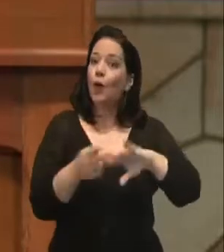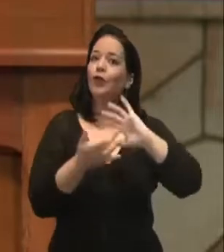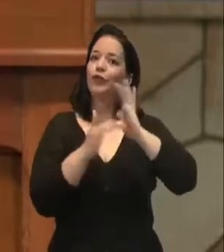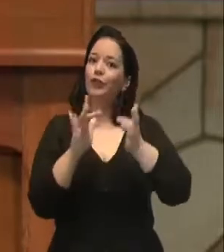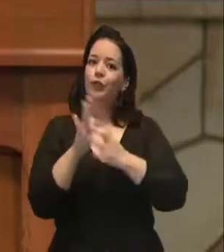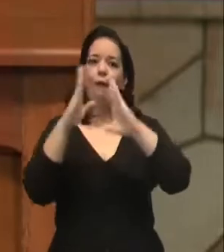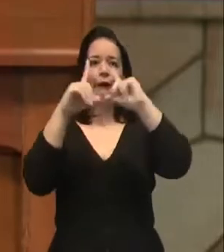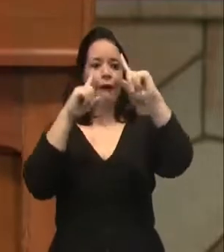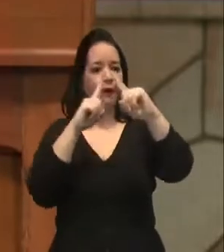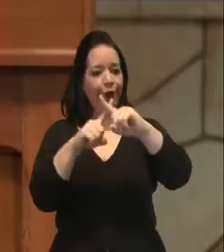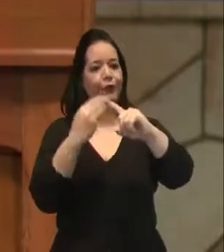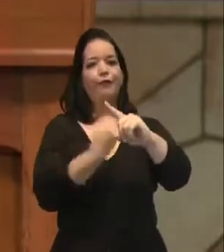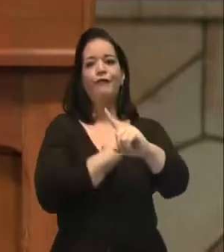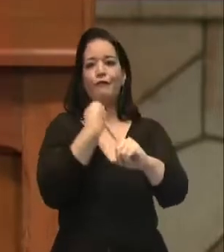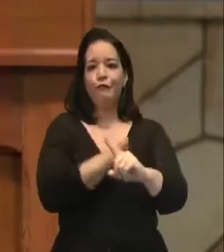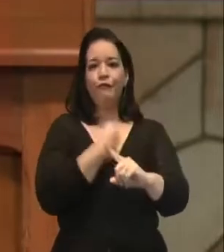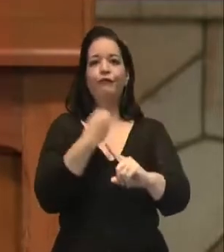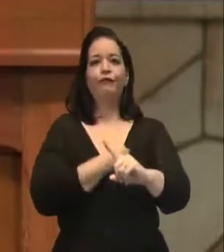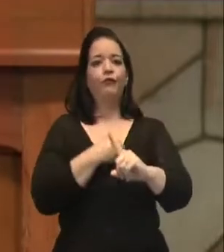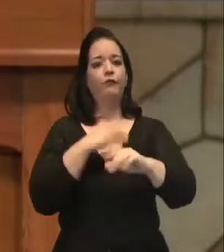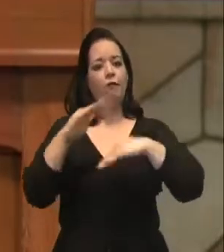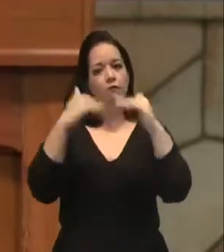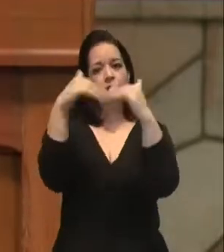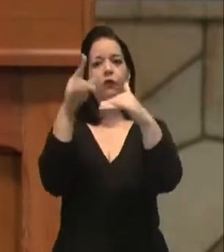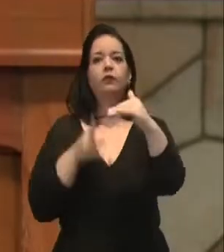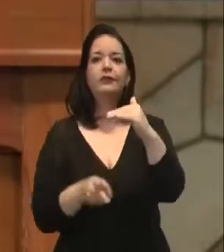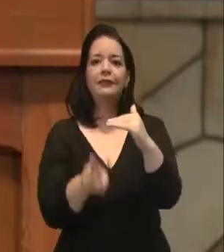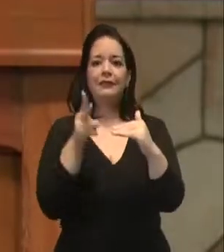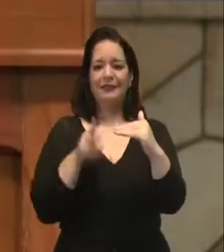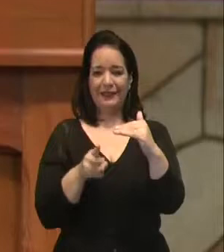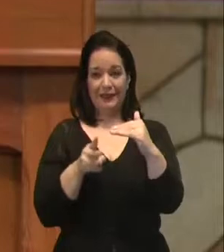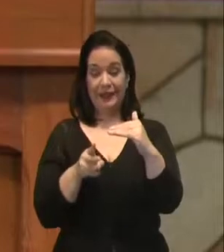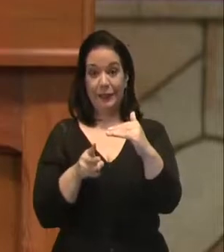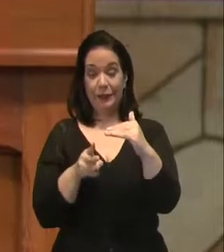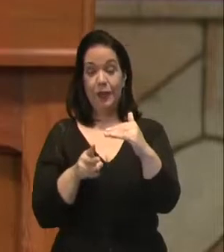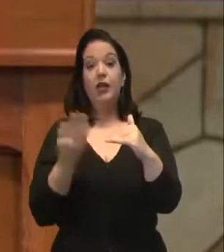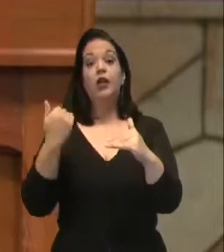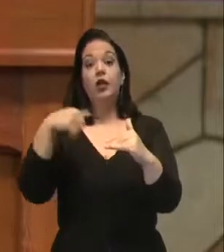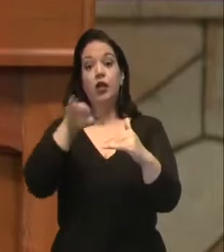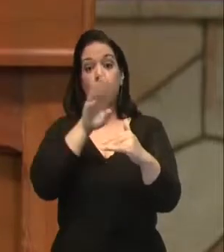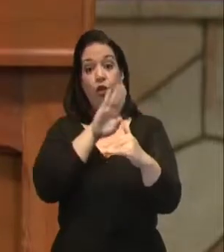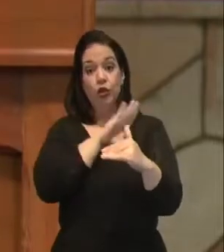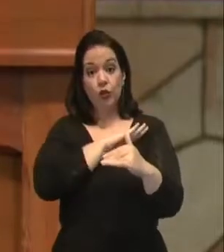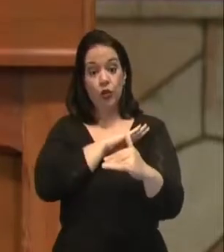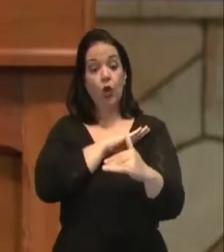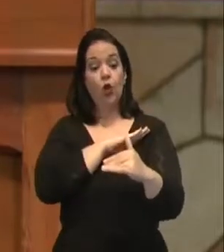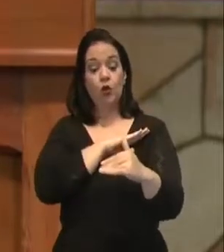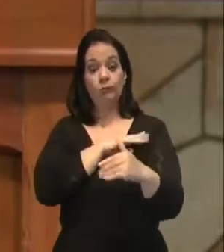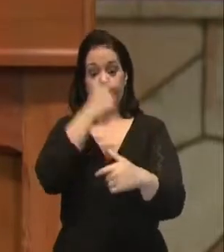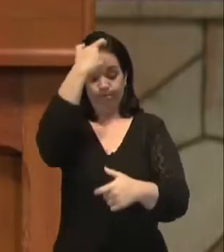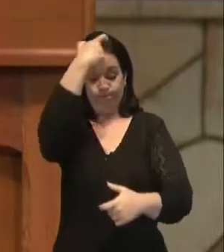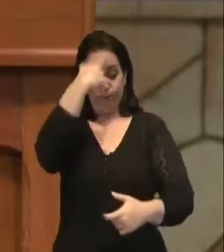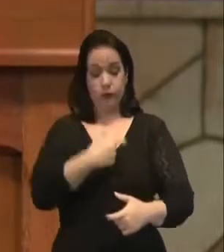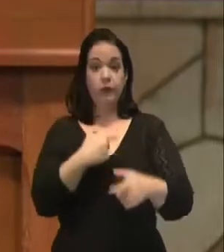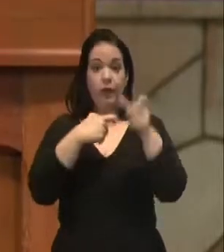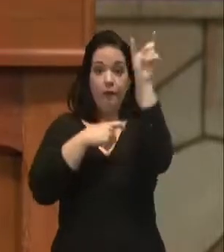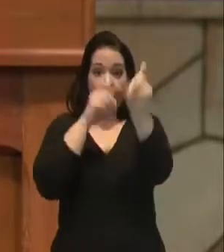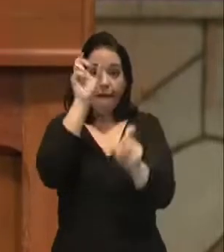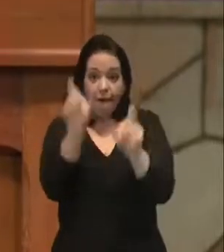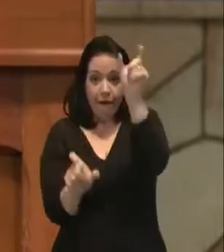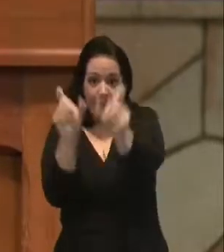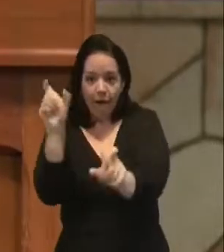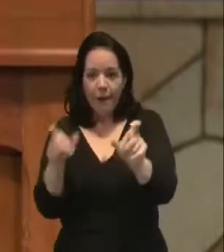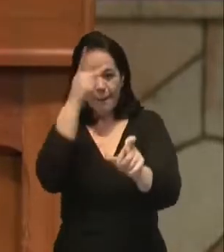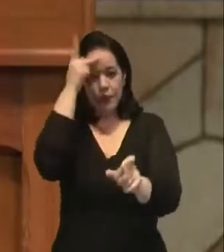nossa definição, nós temos a nossa identidade em Cristo. A igreja se